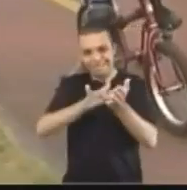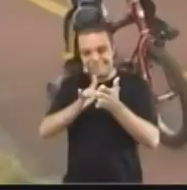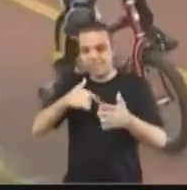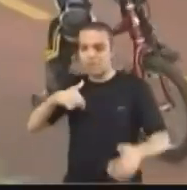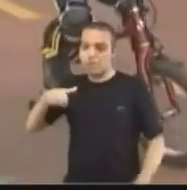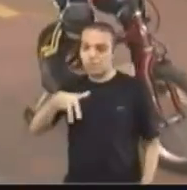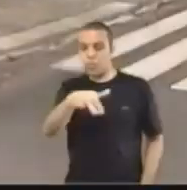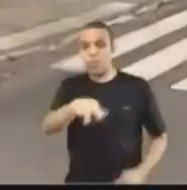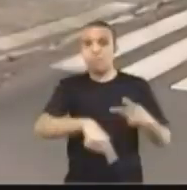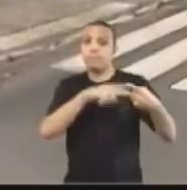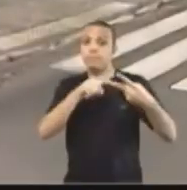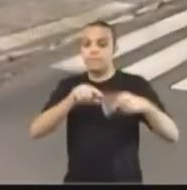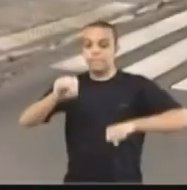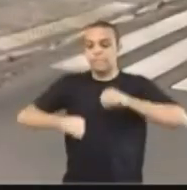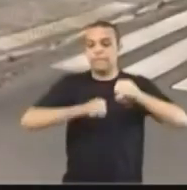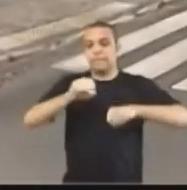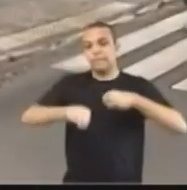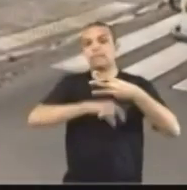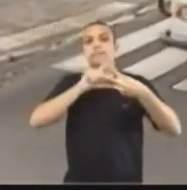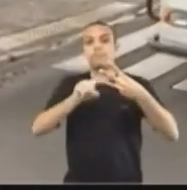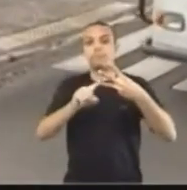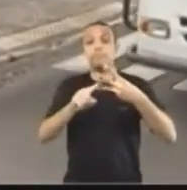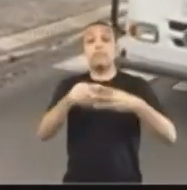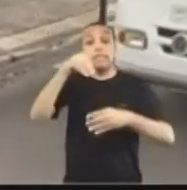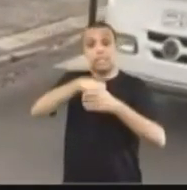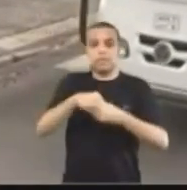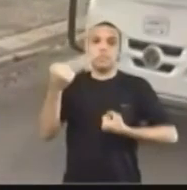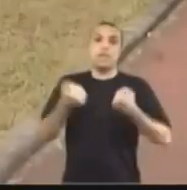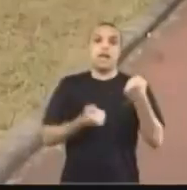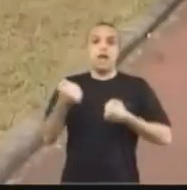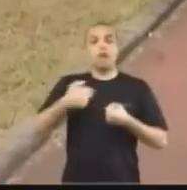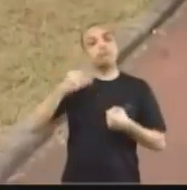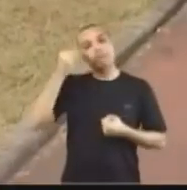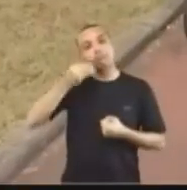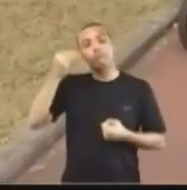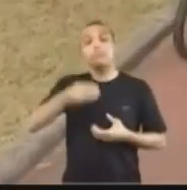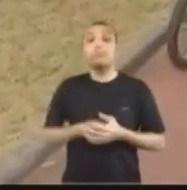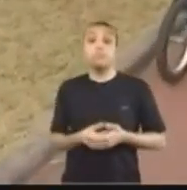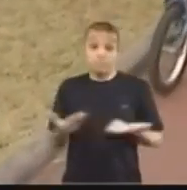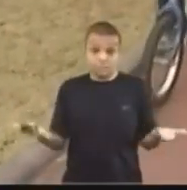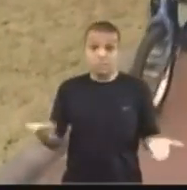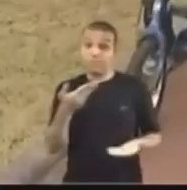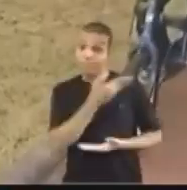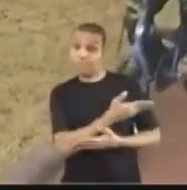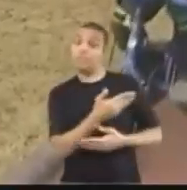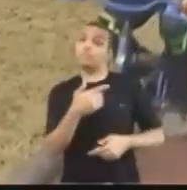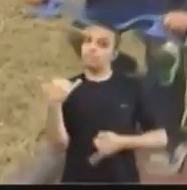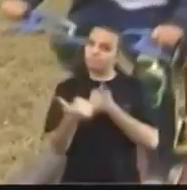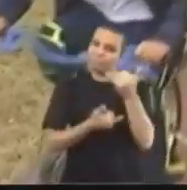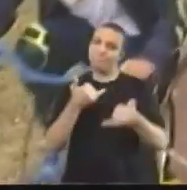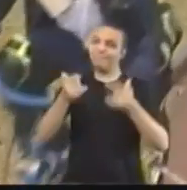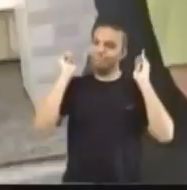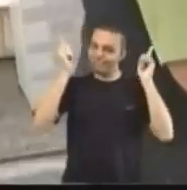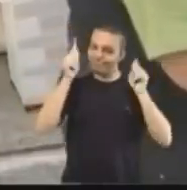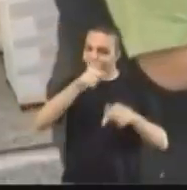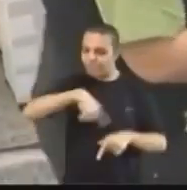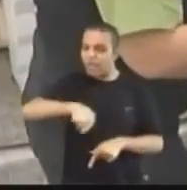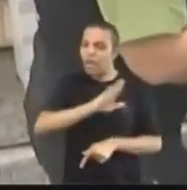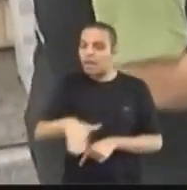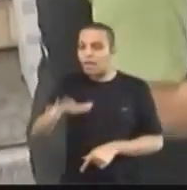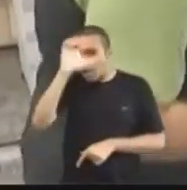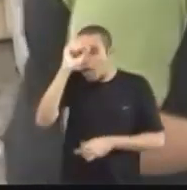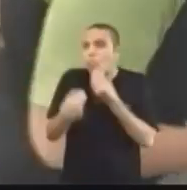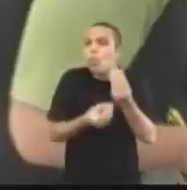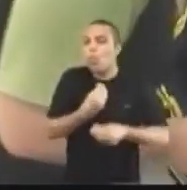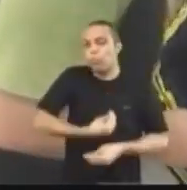ciclistas e depois como passageiros dosis e por meio de atividades lúdicas as crianças vivenciam